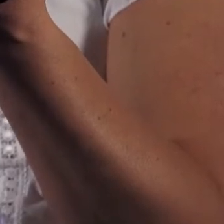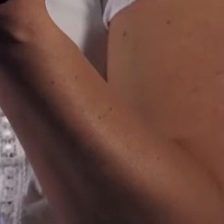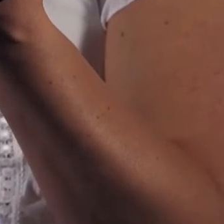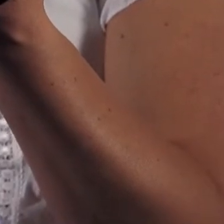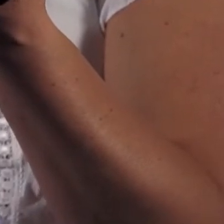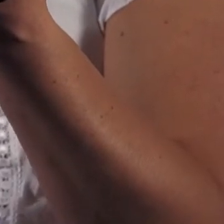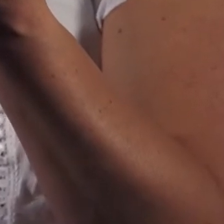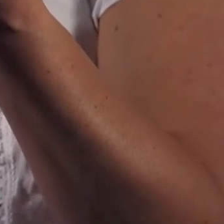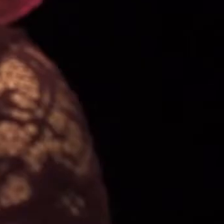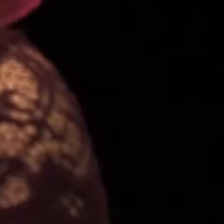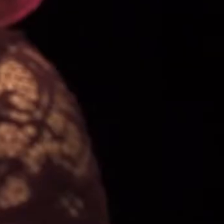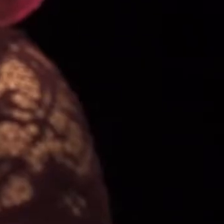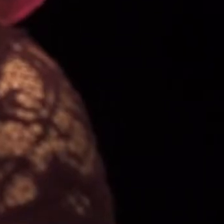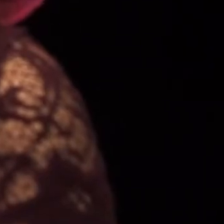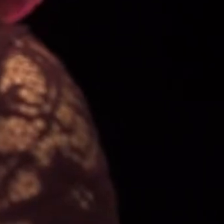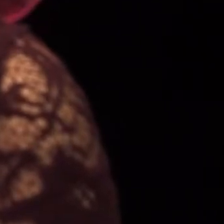Liesa está em primeiro plano.